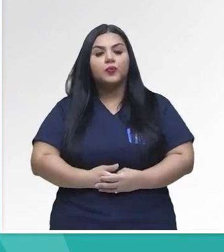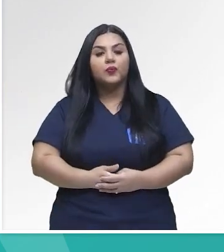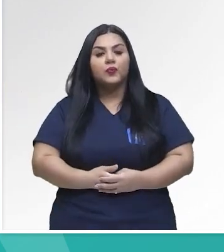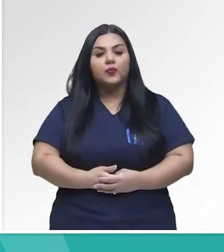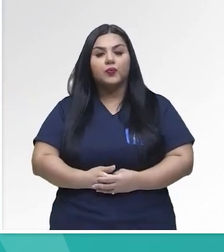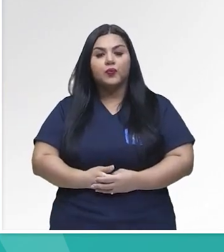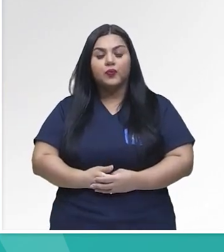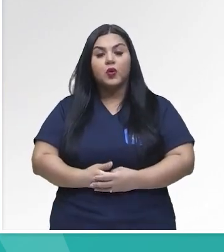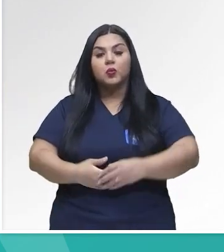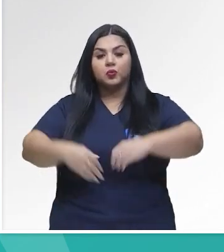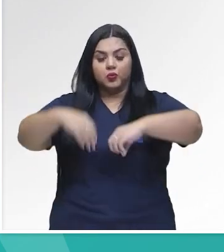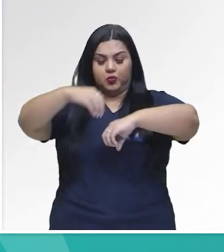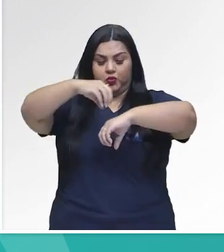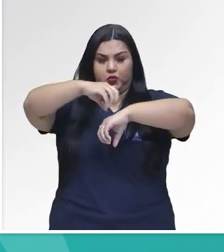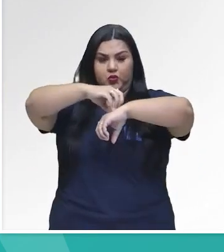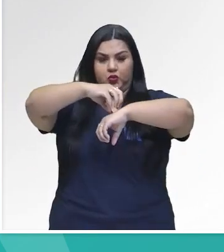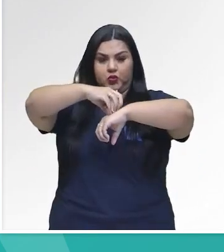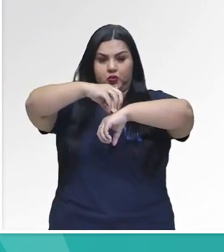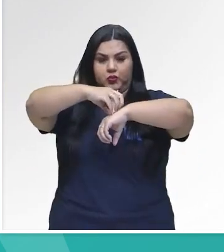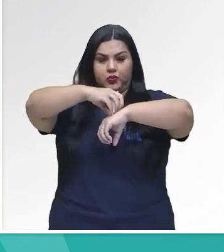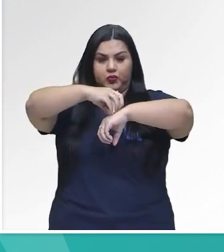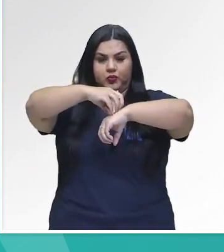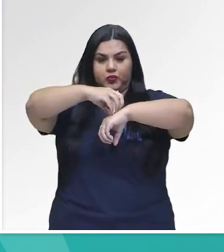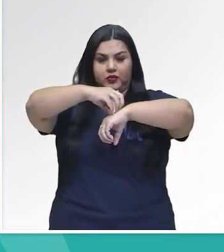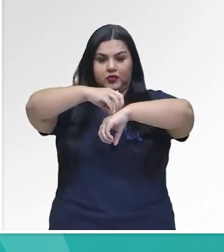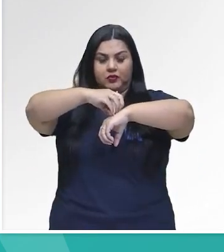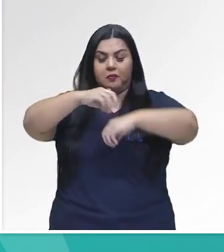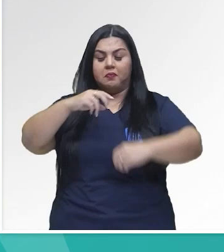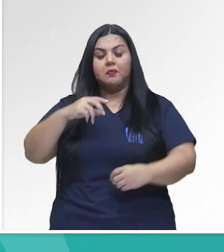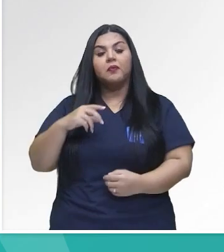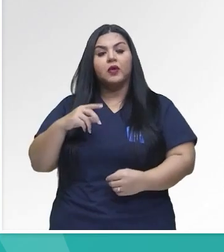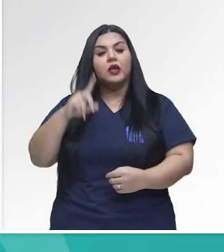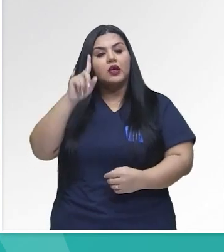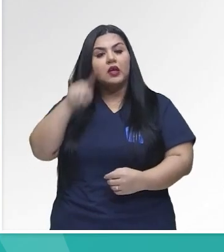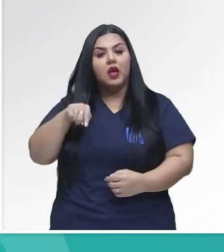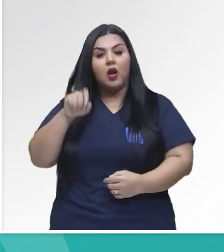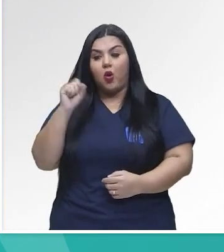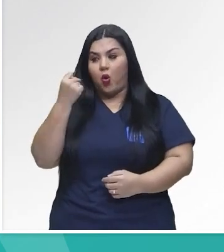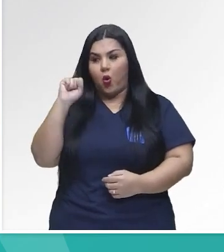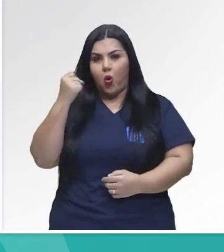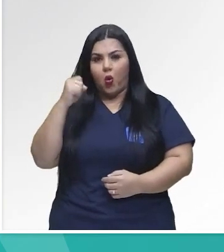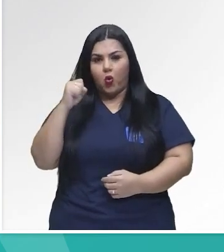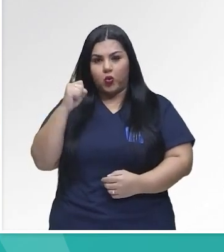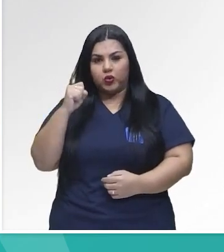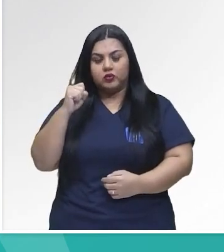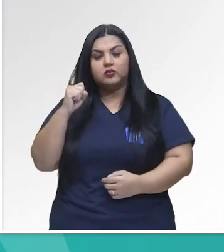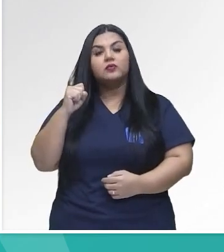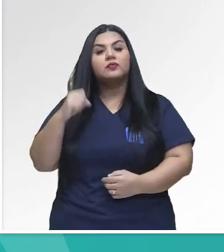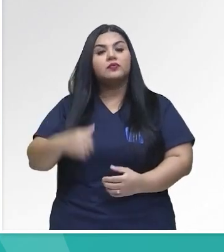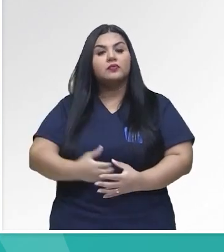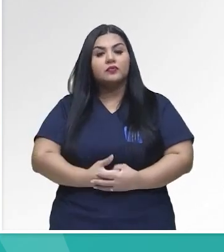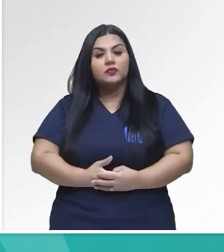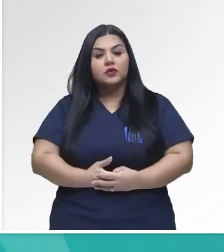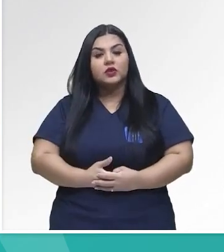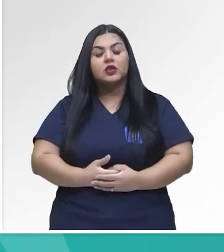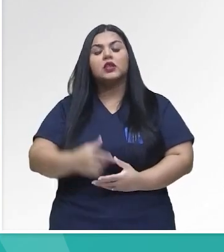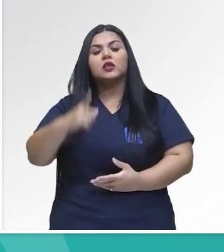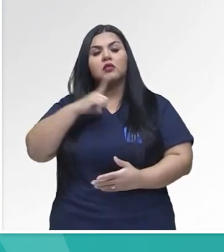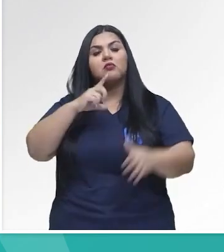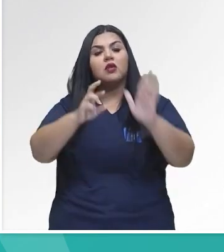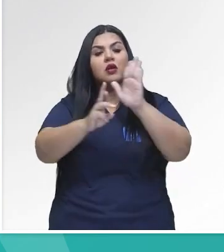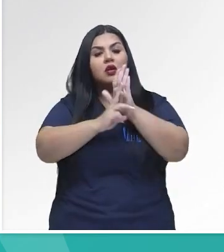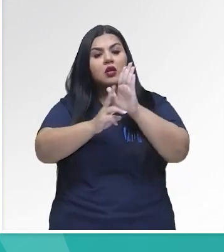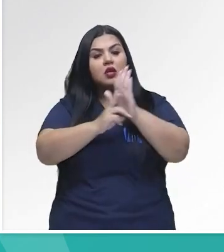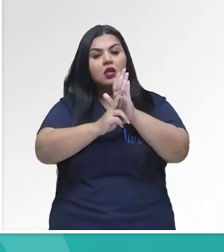os peões que eles são 8, em forma de 8, que é aqueles que representam o que